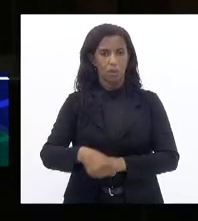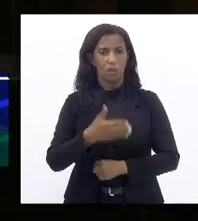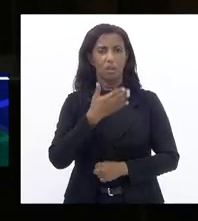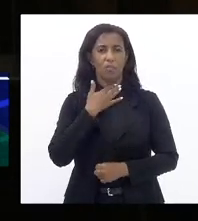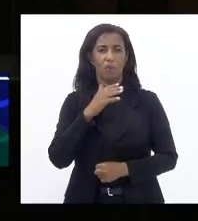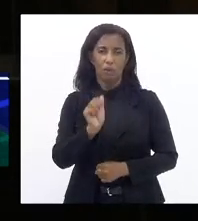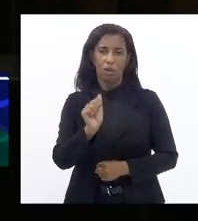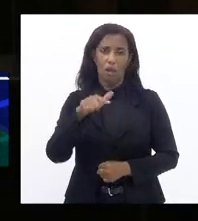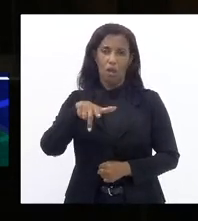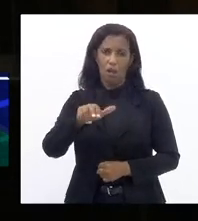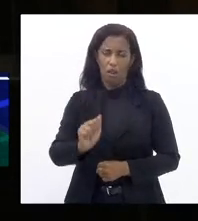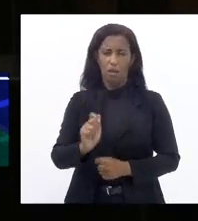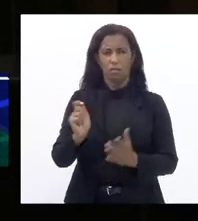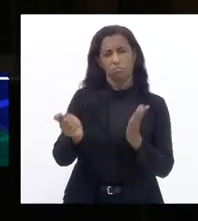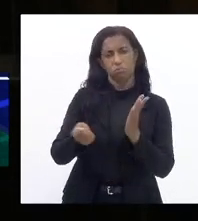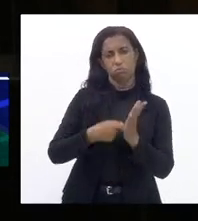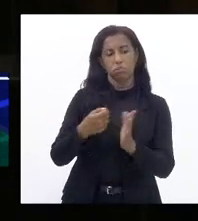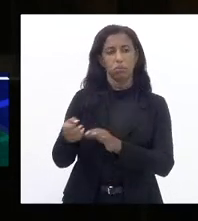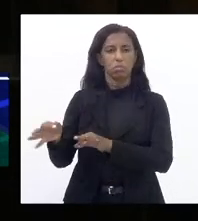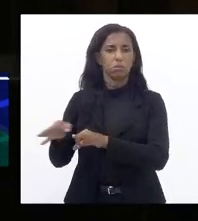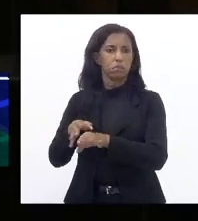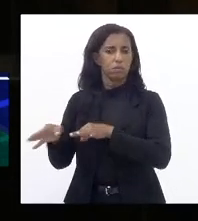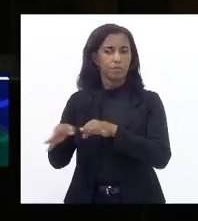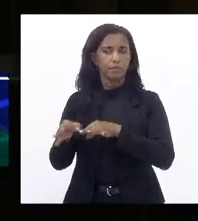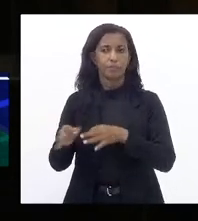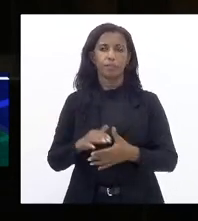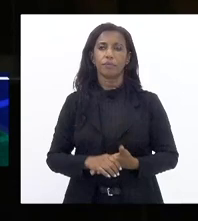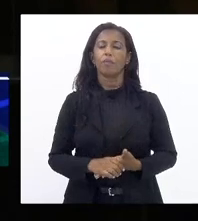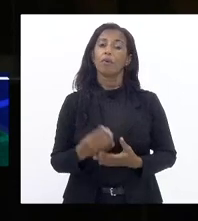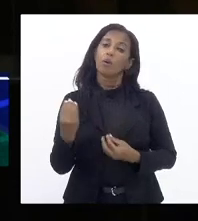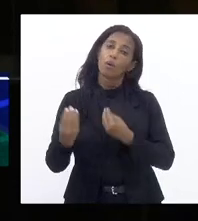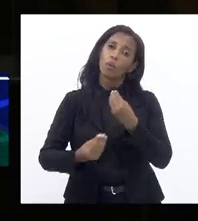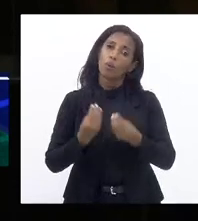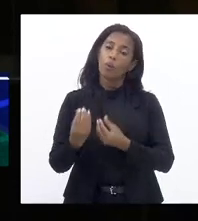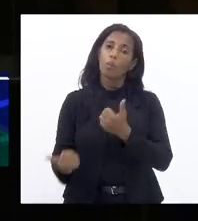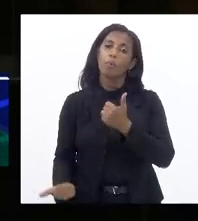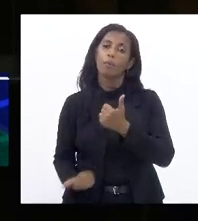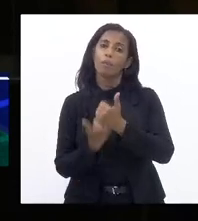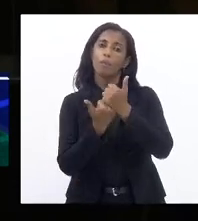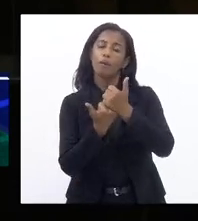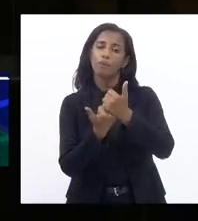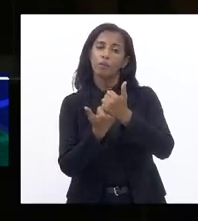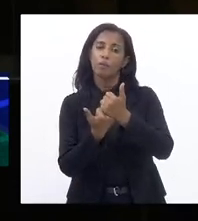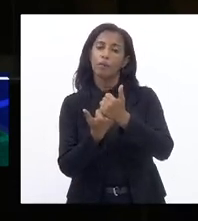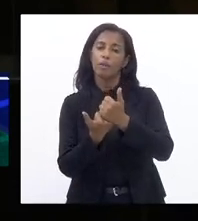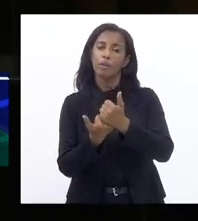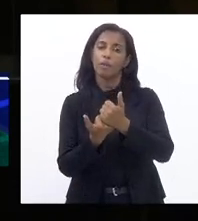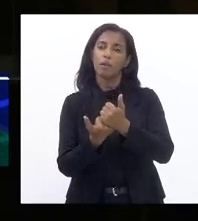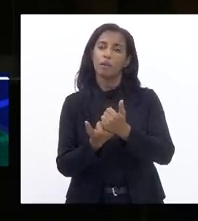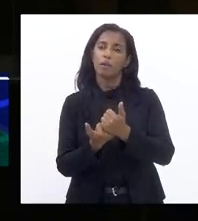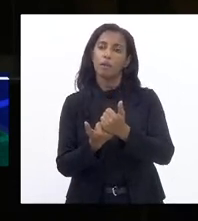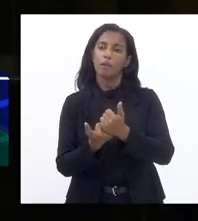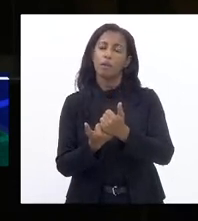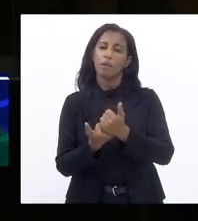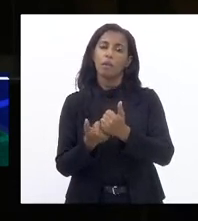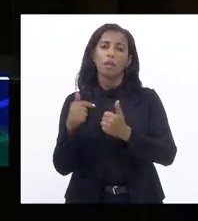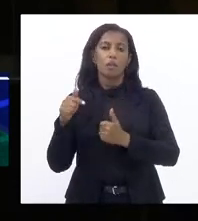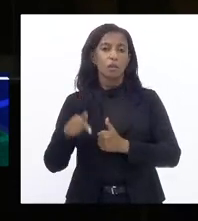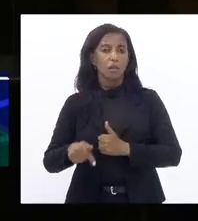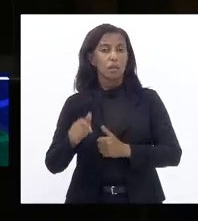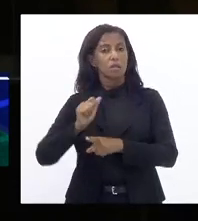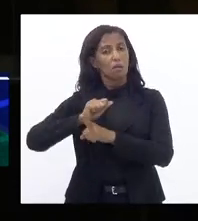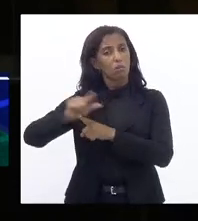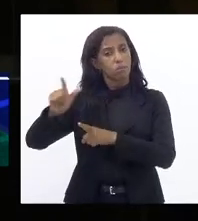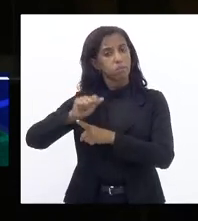deputada Alana, que foi autora desse projeto, né, como apoiadora não é, da concessão do